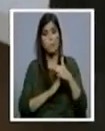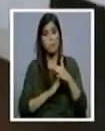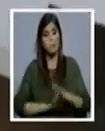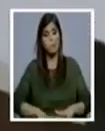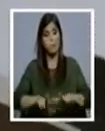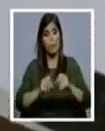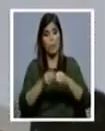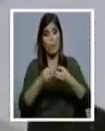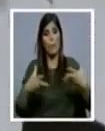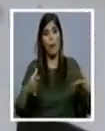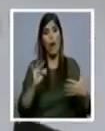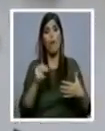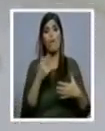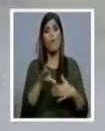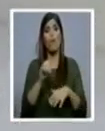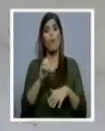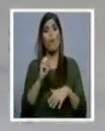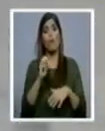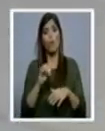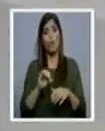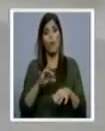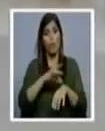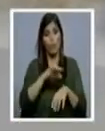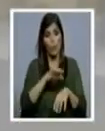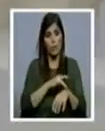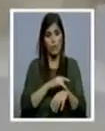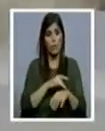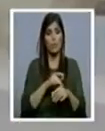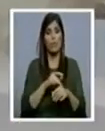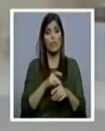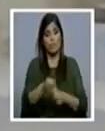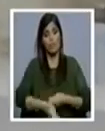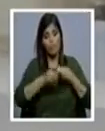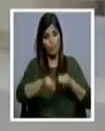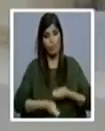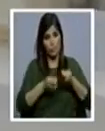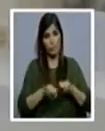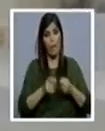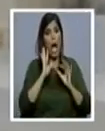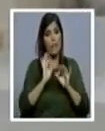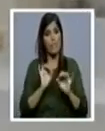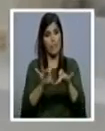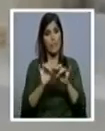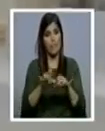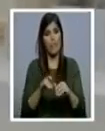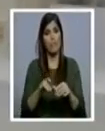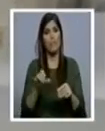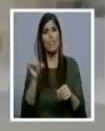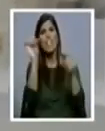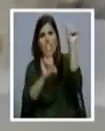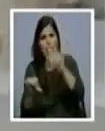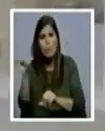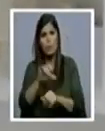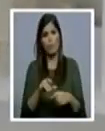crescimento ou a proliferação de fungos patogénicos em culturas agrícolas e desse modo evitar a aplicação de